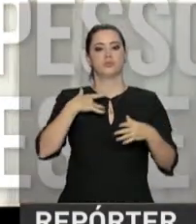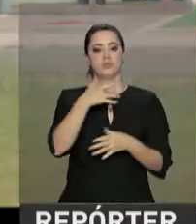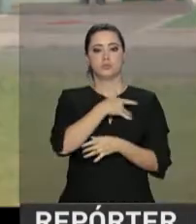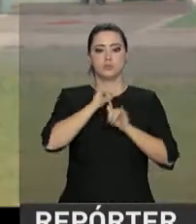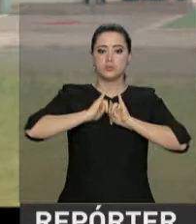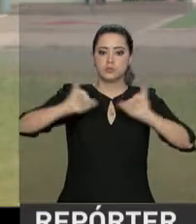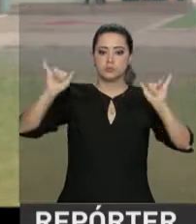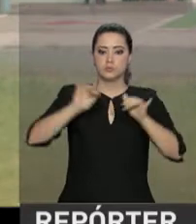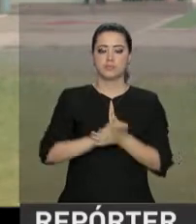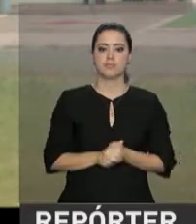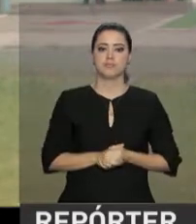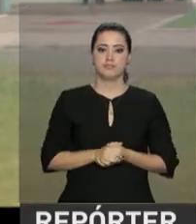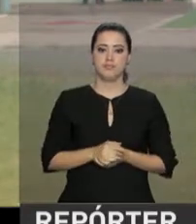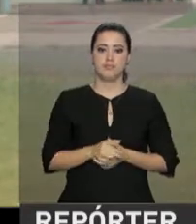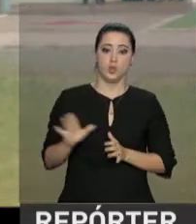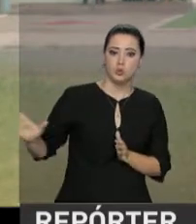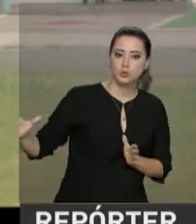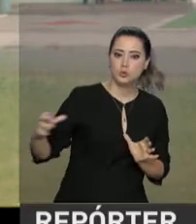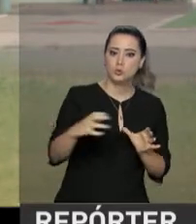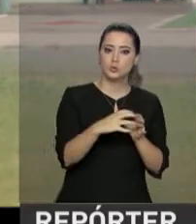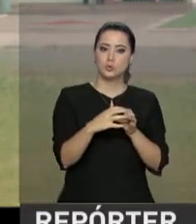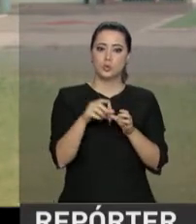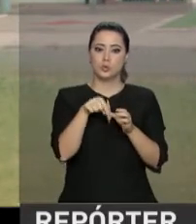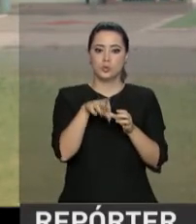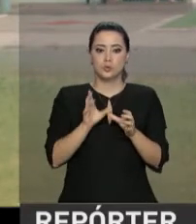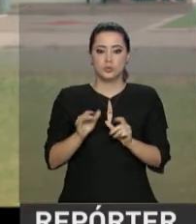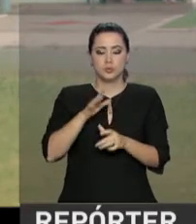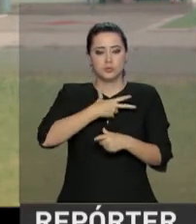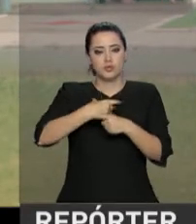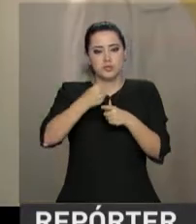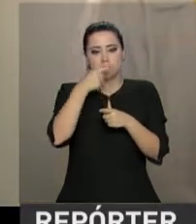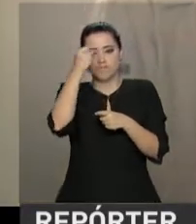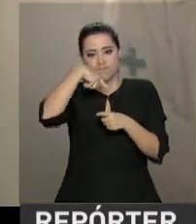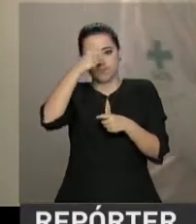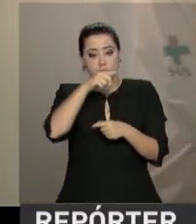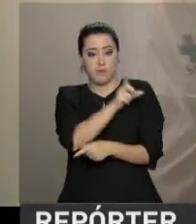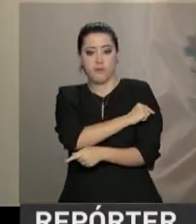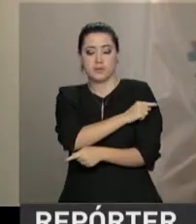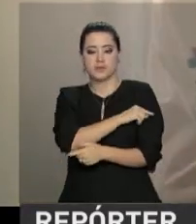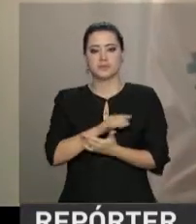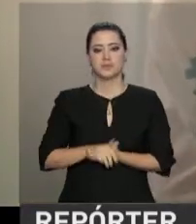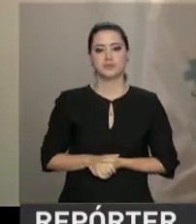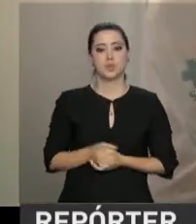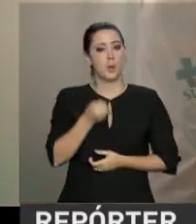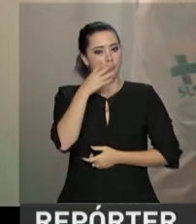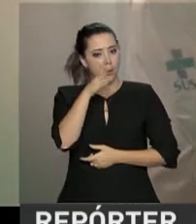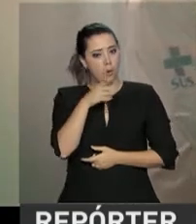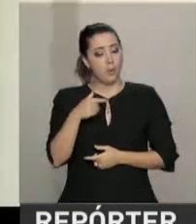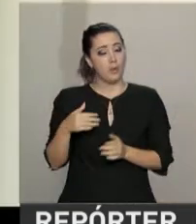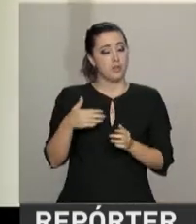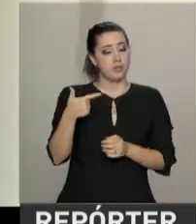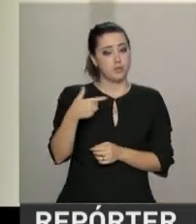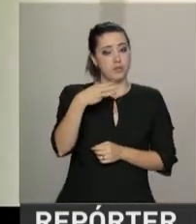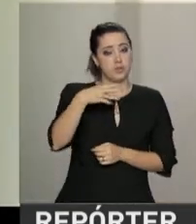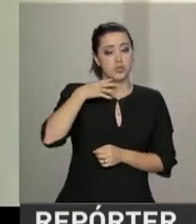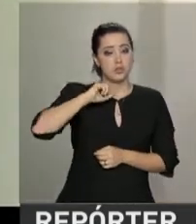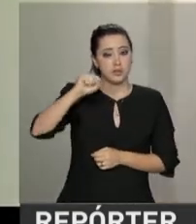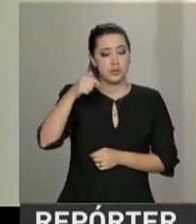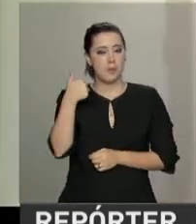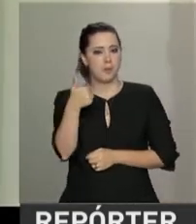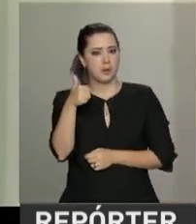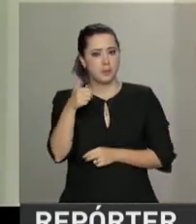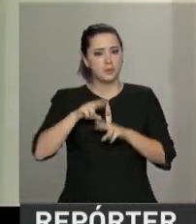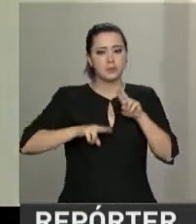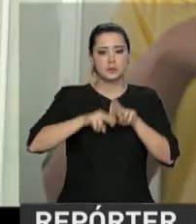é isso aí é para o time que vai vencer a gripe a vacina ou a rede de 23 de abril a 1º de julho procure uma unidade